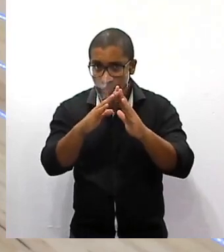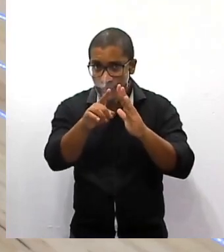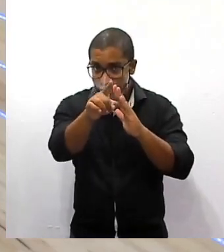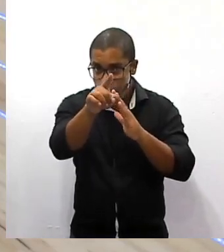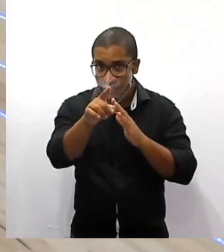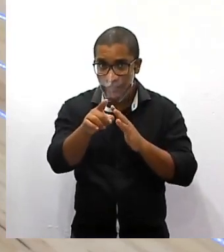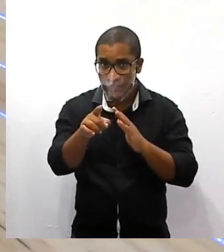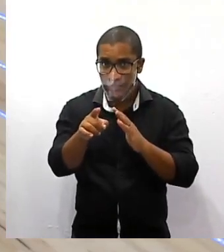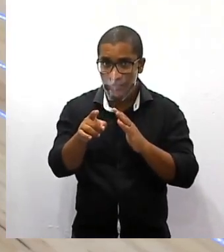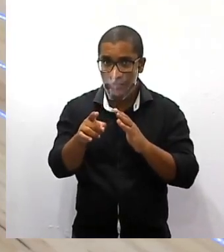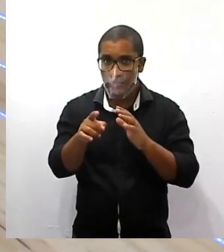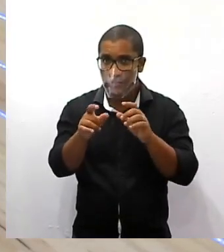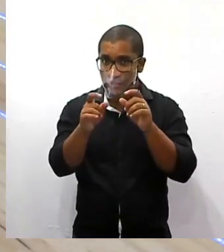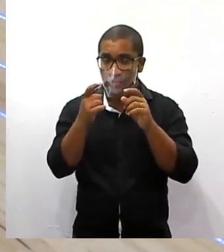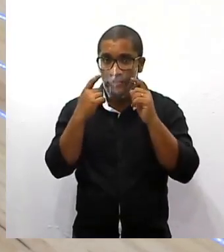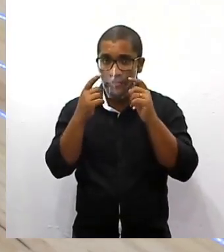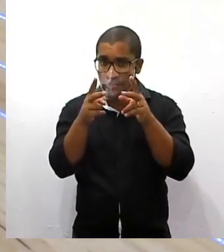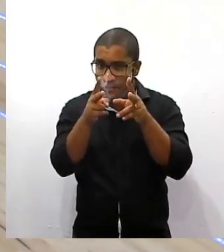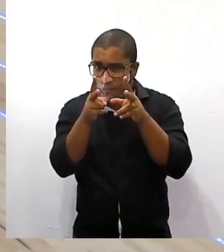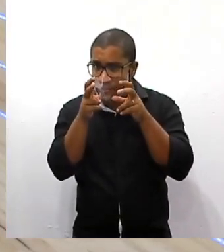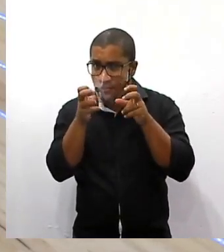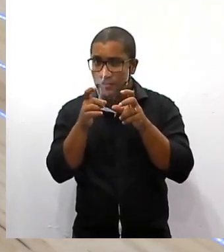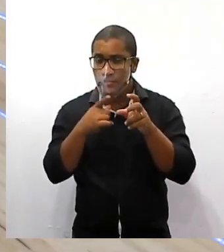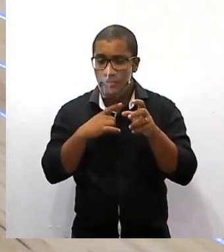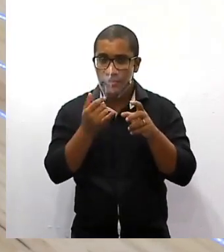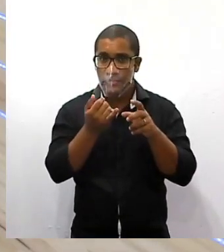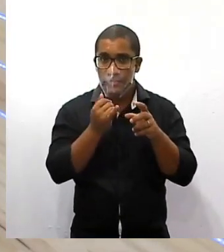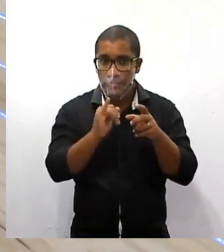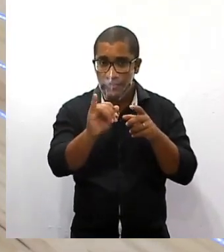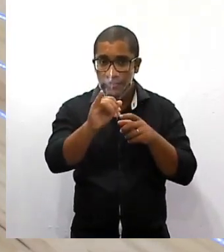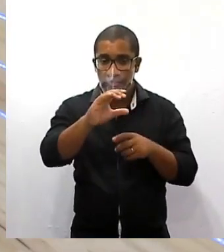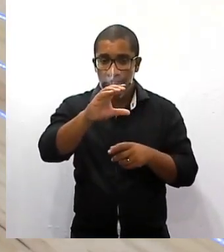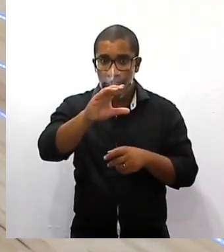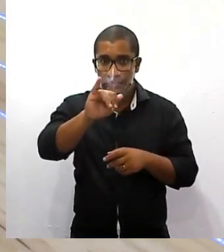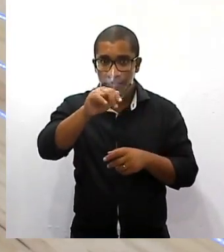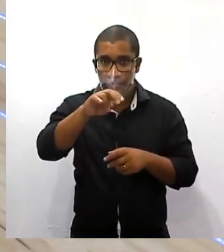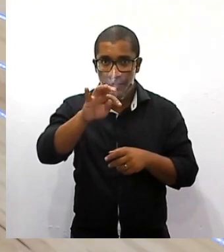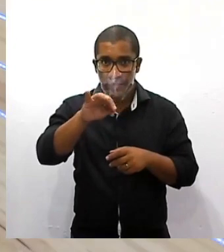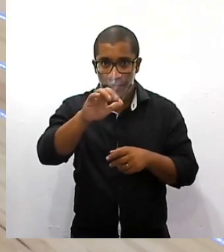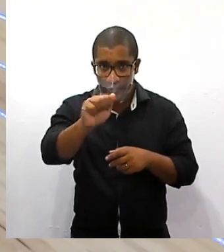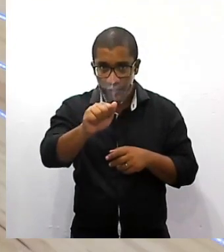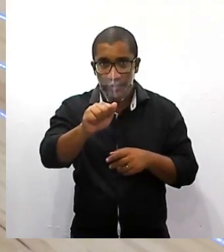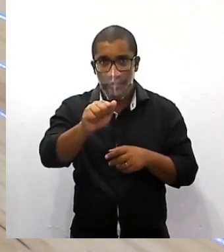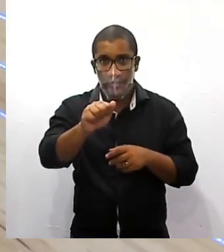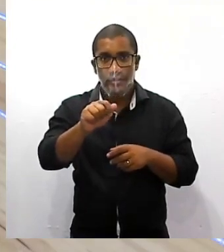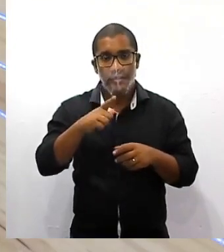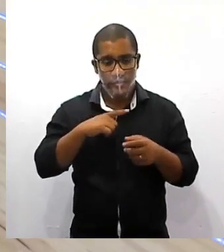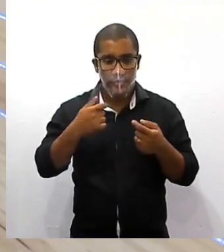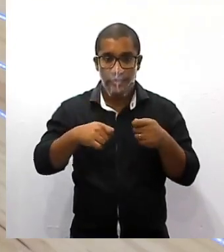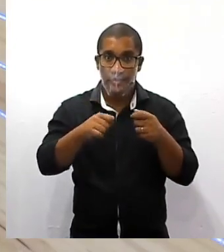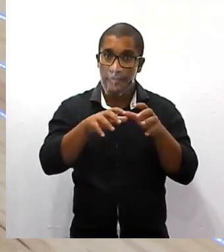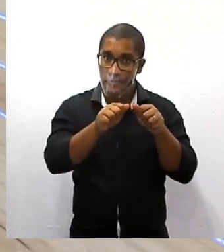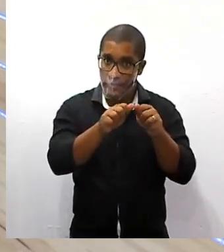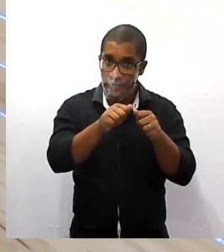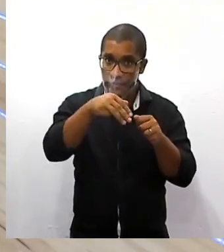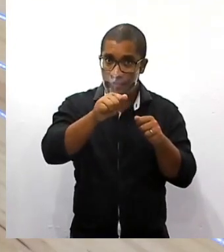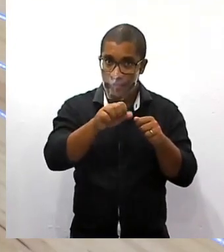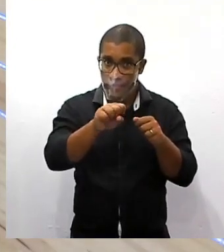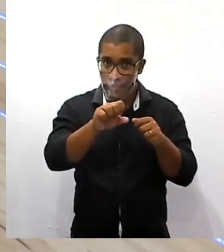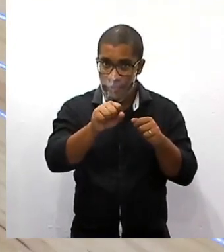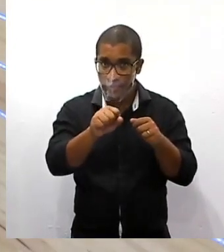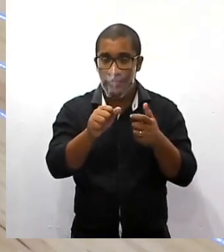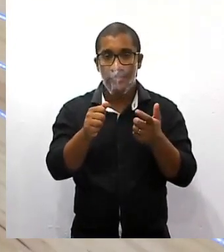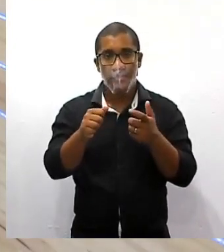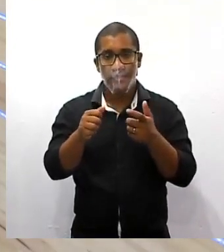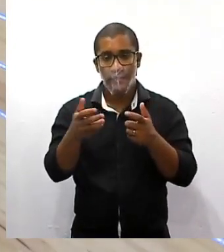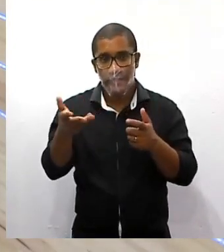prestou atenção, quando você vai calcular energia cinética, você precisa da massa, da velocidade, né, dividido por 2.